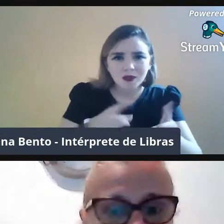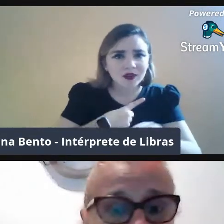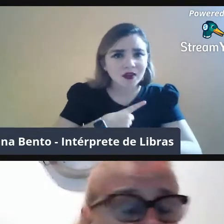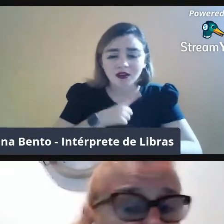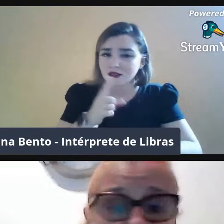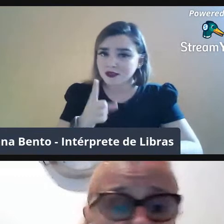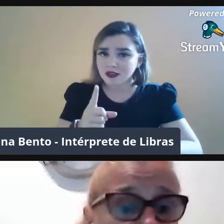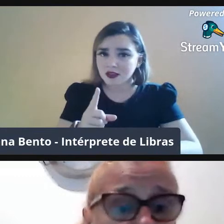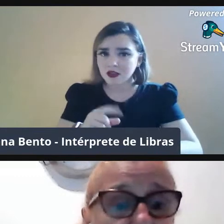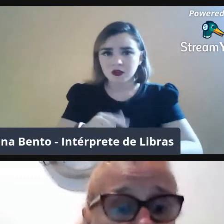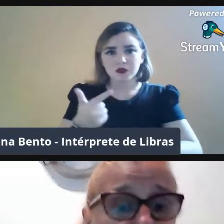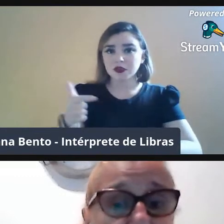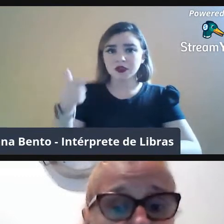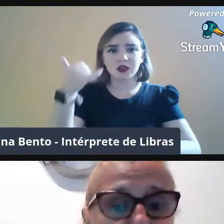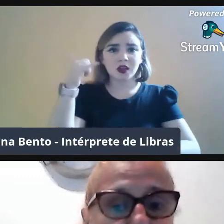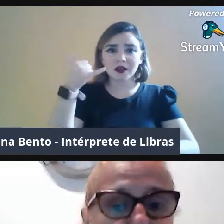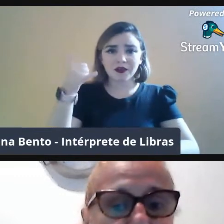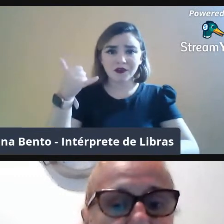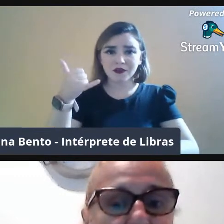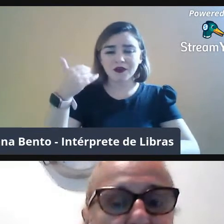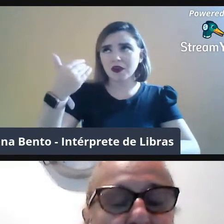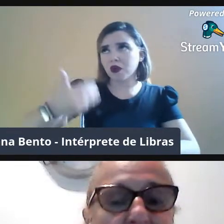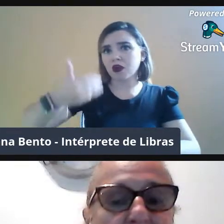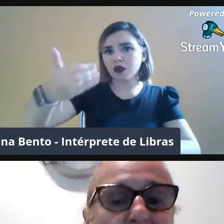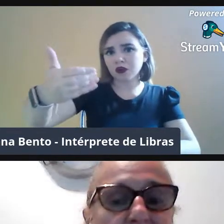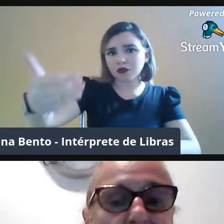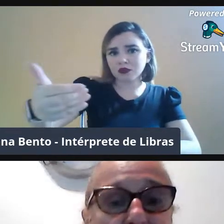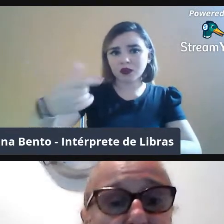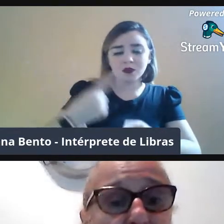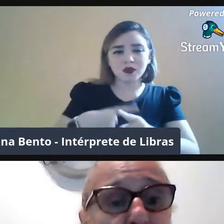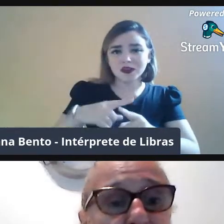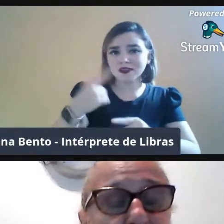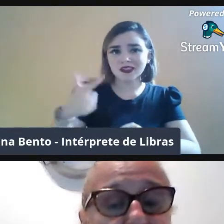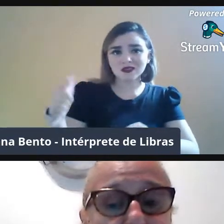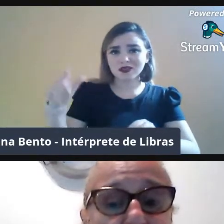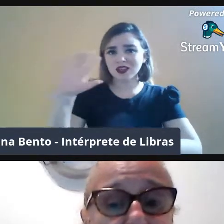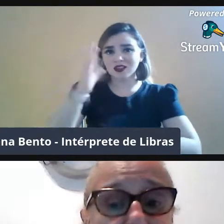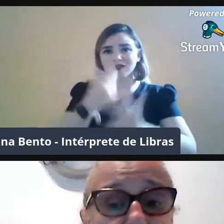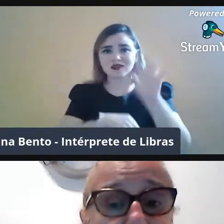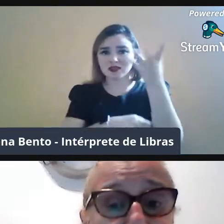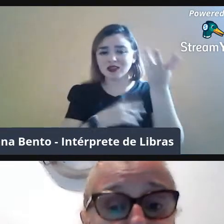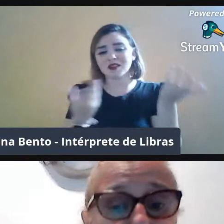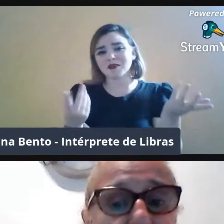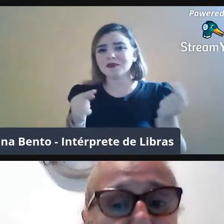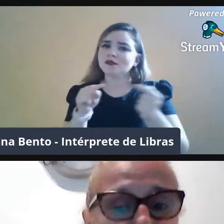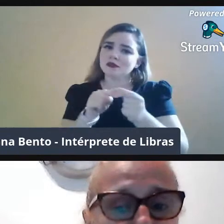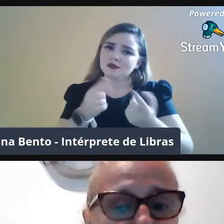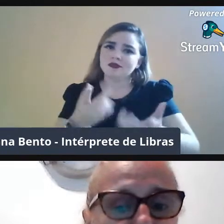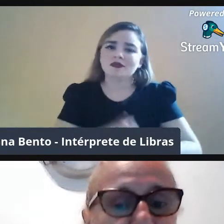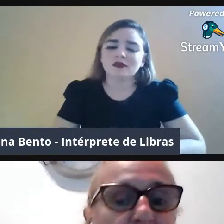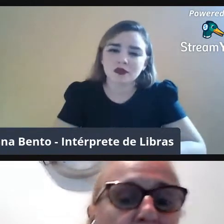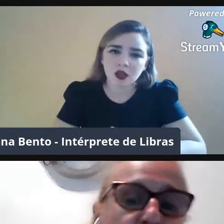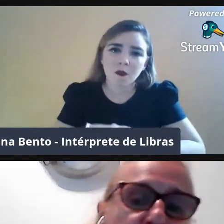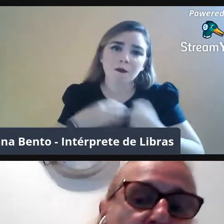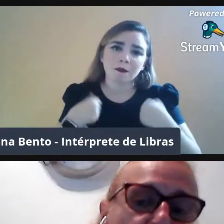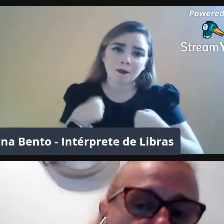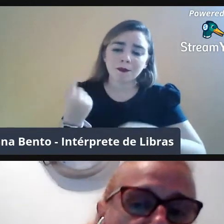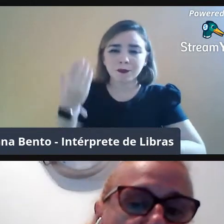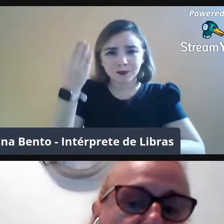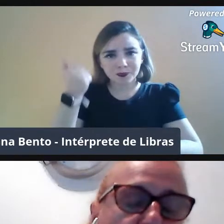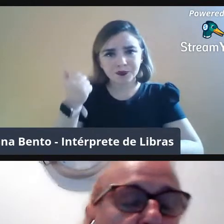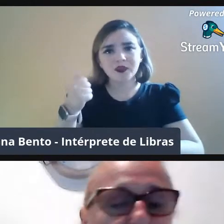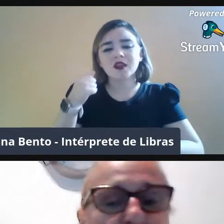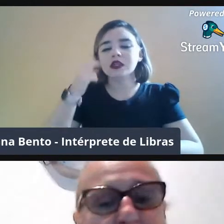vai terminar. Nós não vamos ter mais iPhones daqui a um tempo, porque não vai ter natureza para isso. Entendeu? Então, nós temos que começar a saber